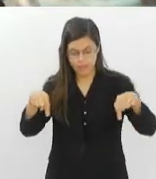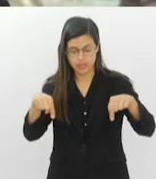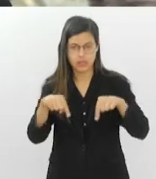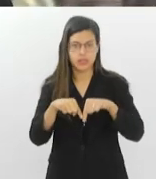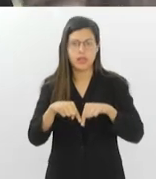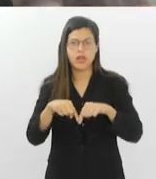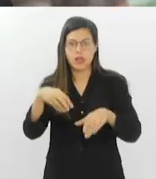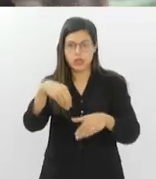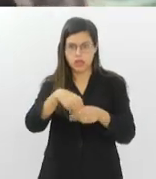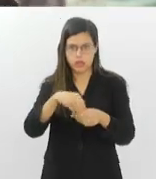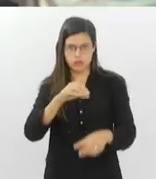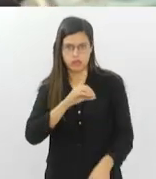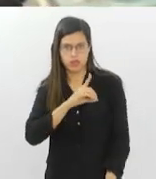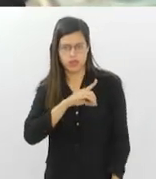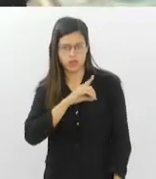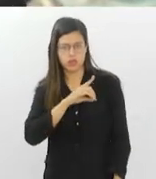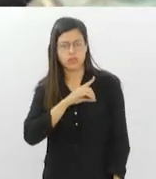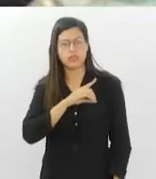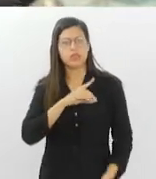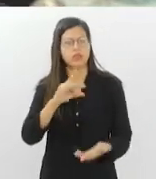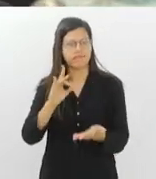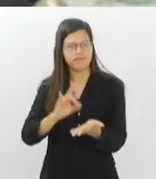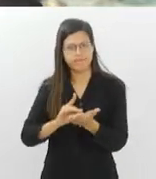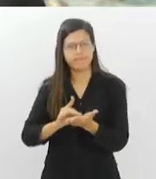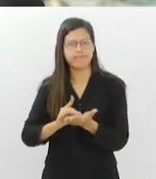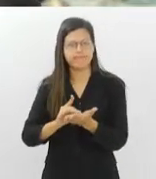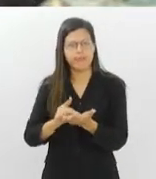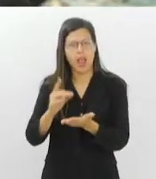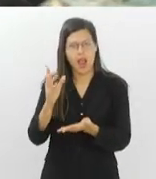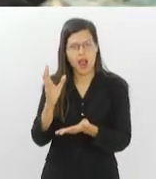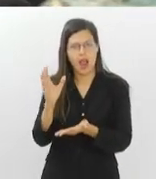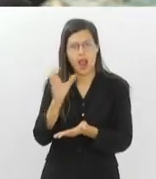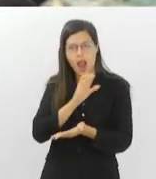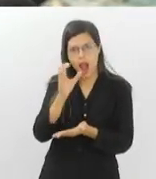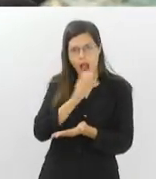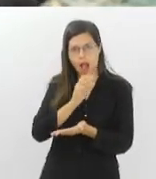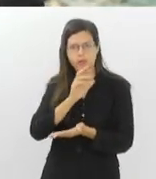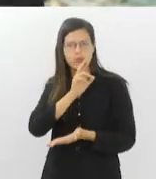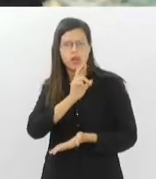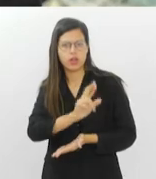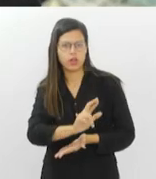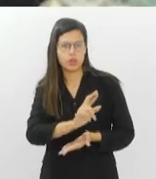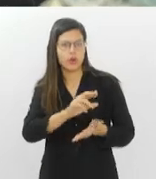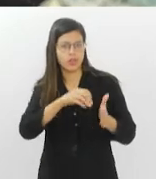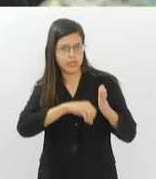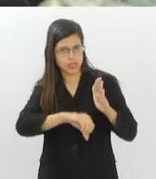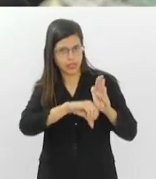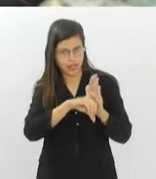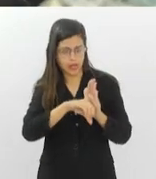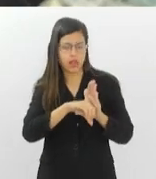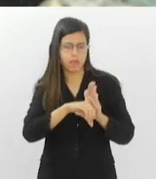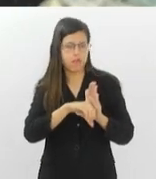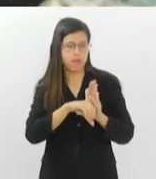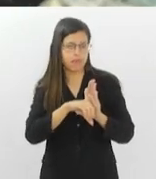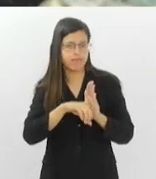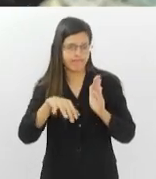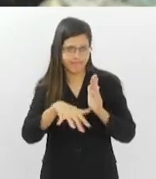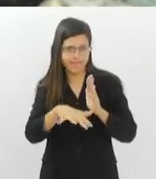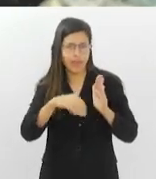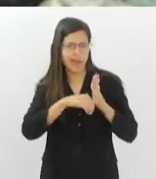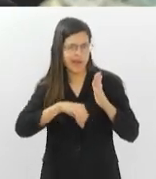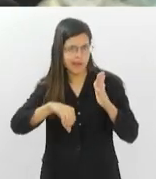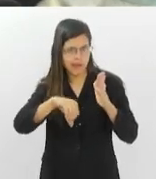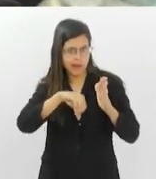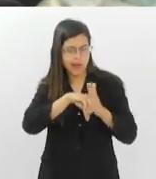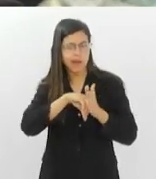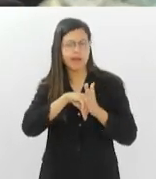própria delegacia realmente agiliza a resposta a esses crimes, que na maioria das vezes são crimes bárbaros, crimes